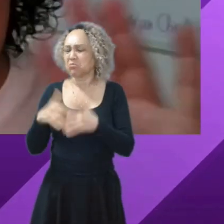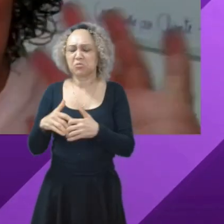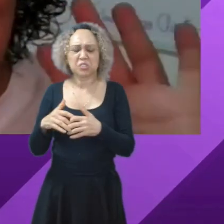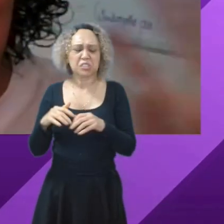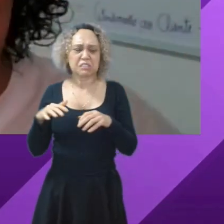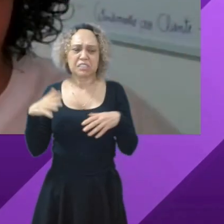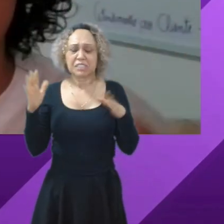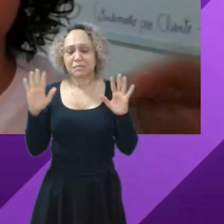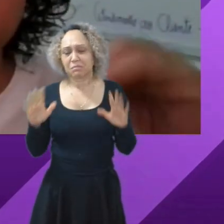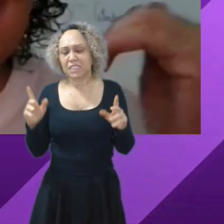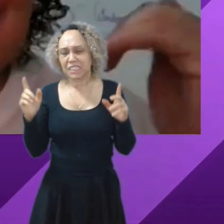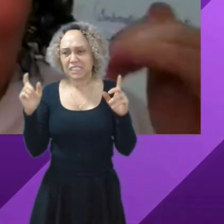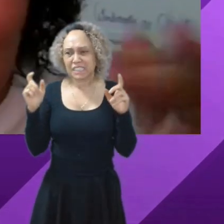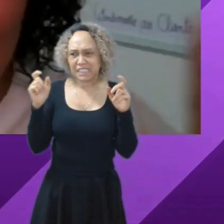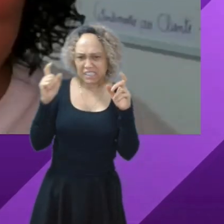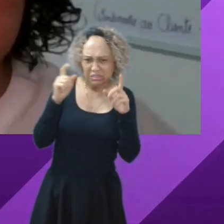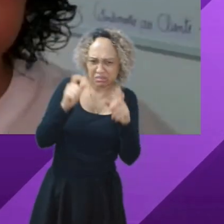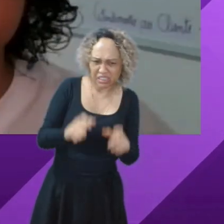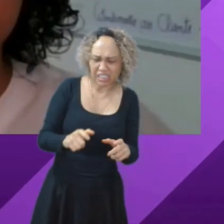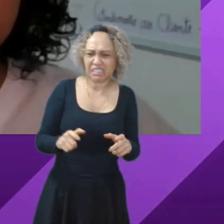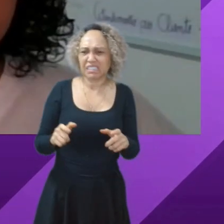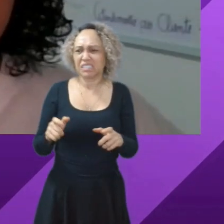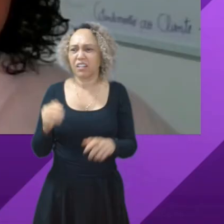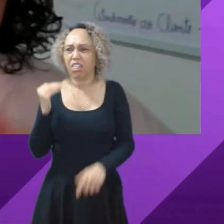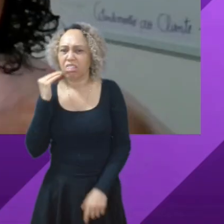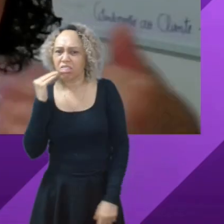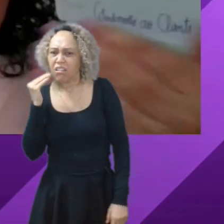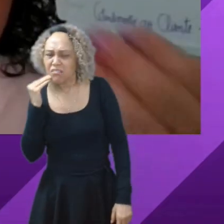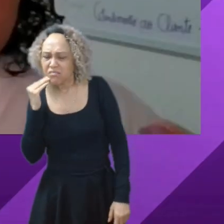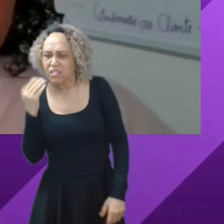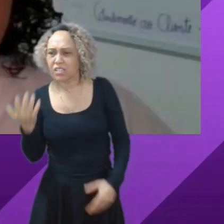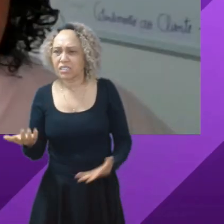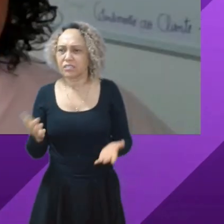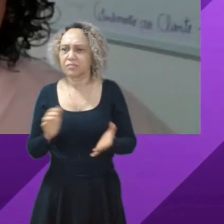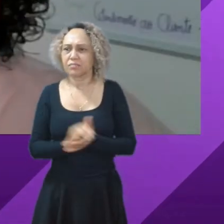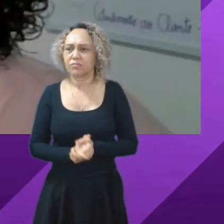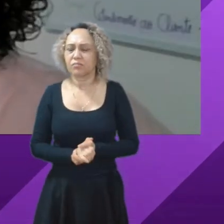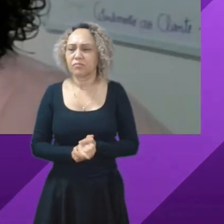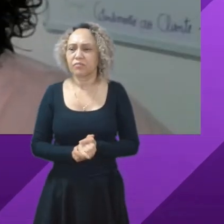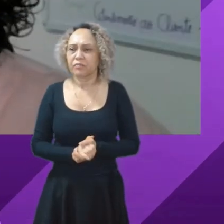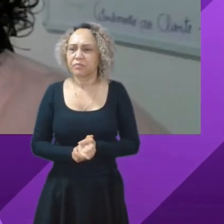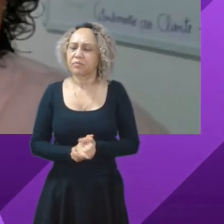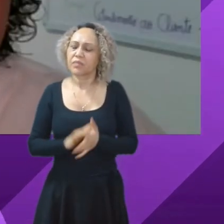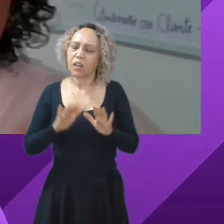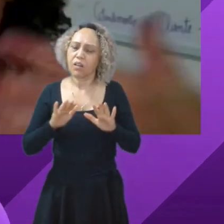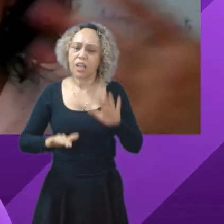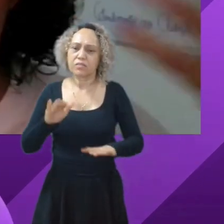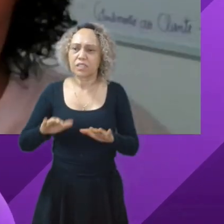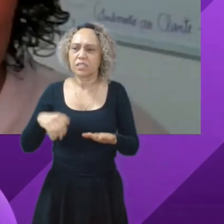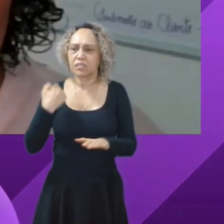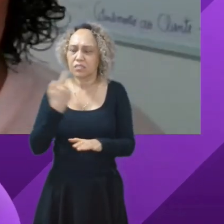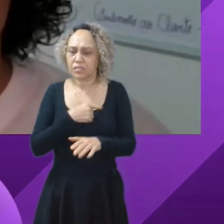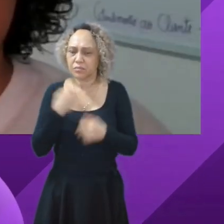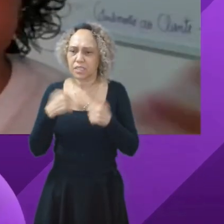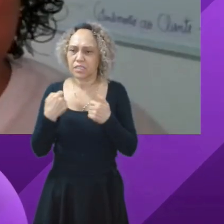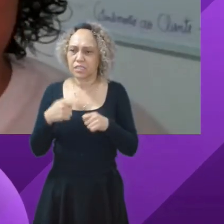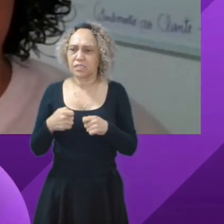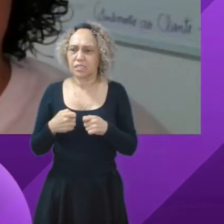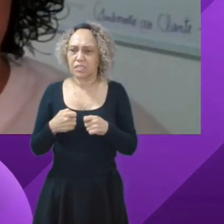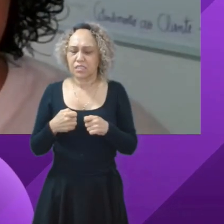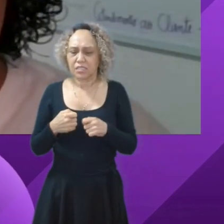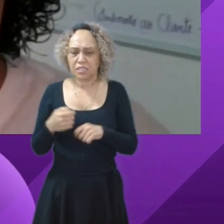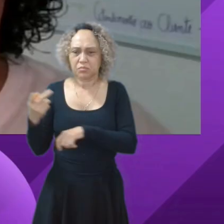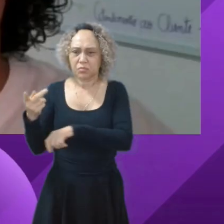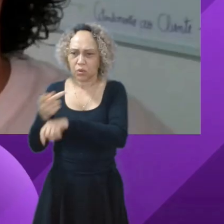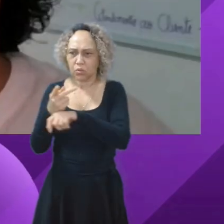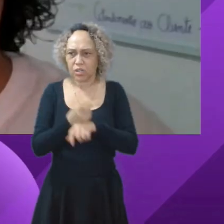sabe muito bem, capenga, se arrastando. E aí, às vezes, a gente tem que recorrer a outras medidas. Tem